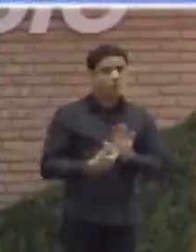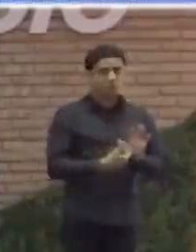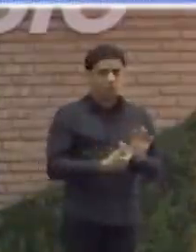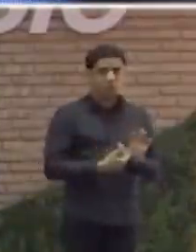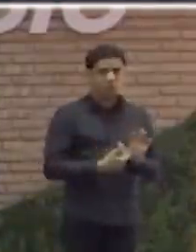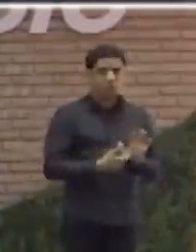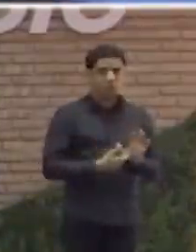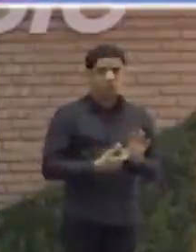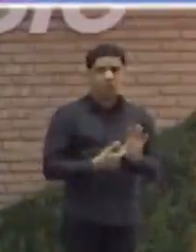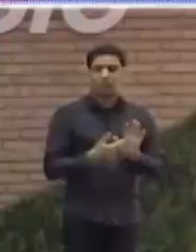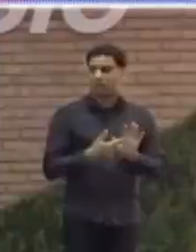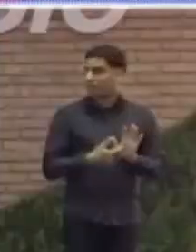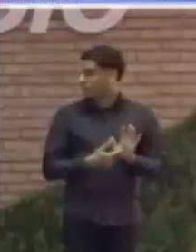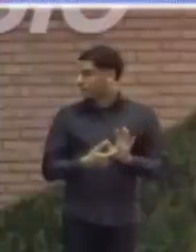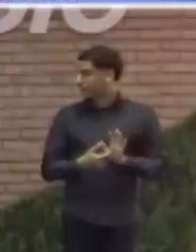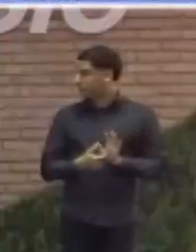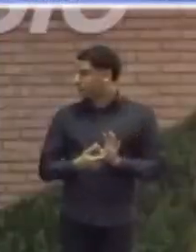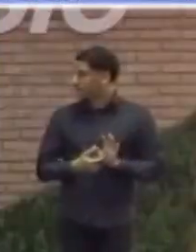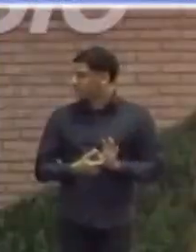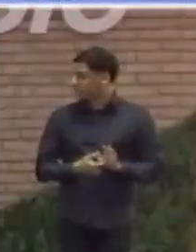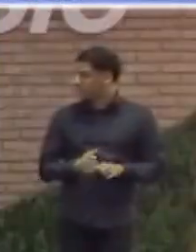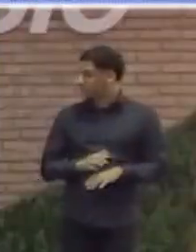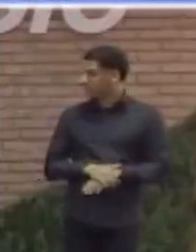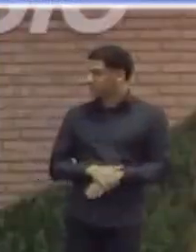apresentação. Deixa eu ver se a gente consegue...